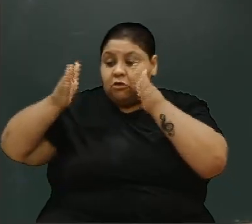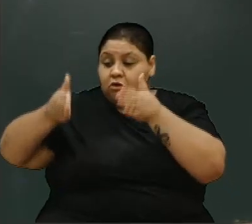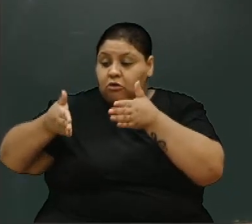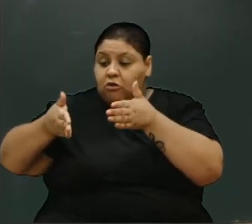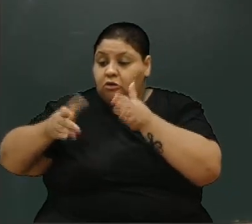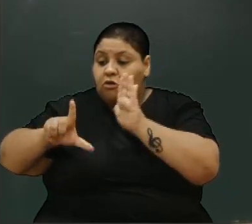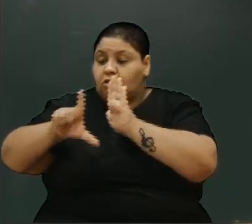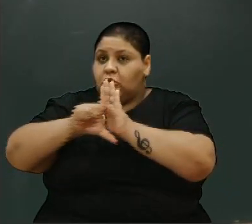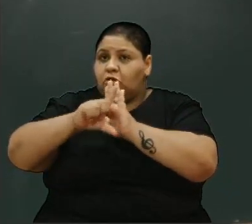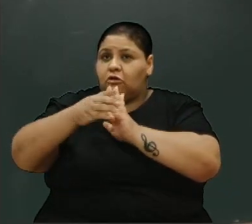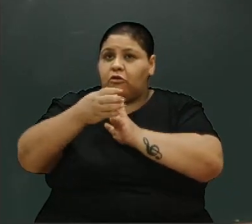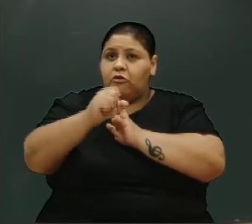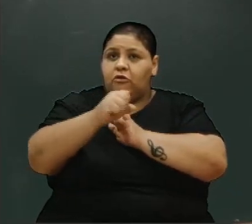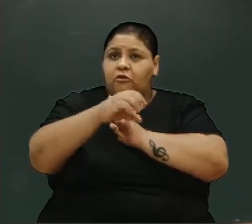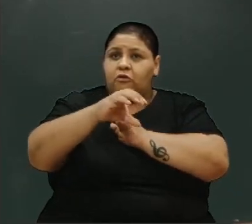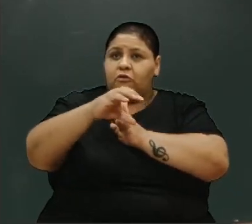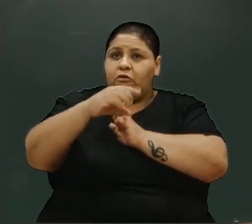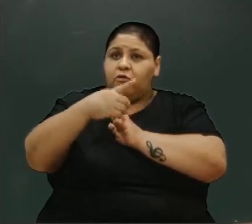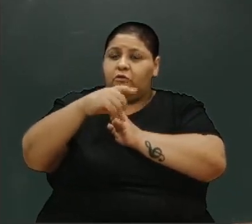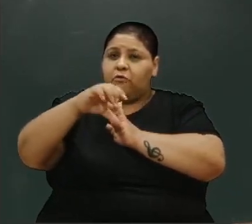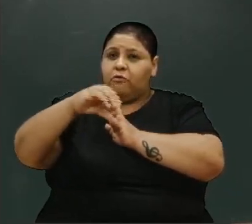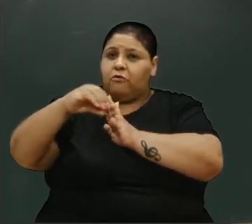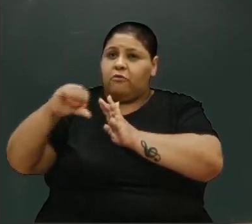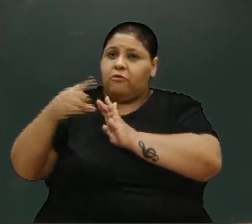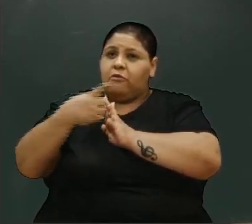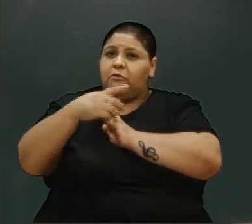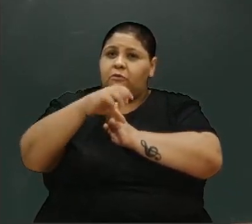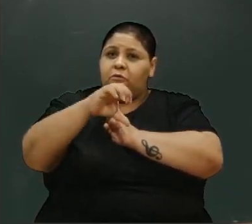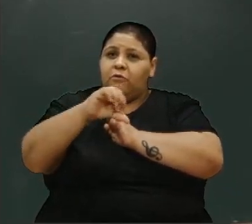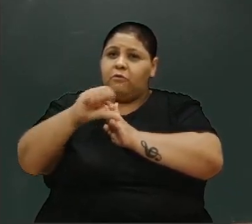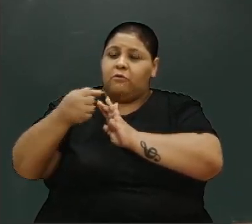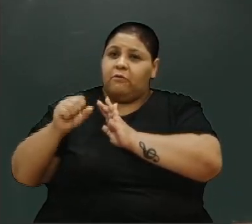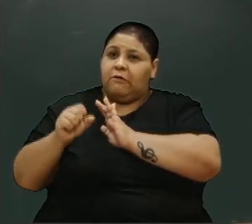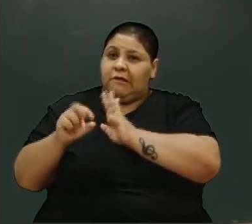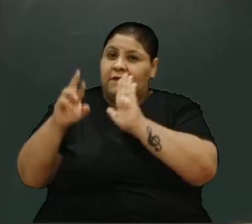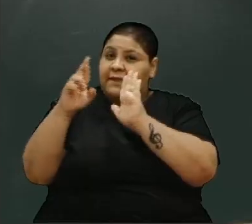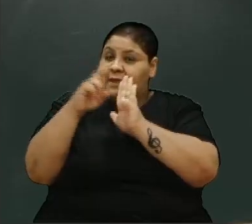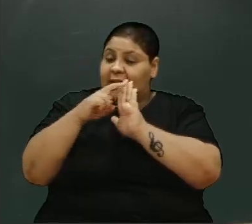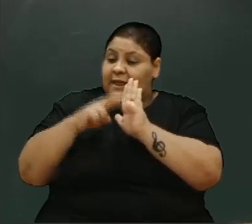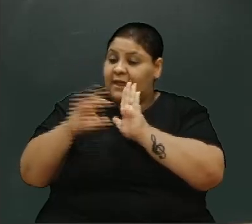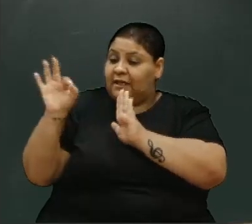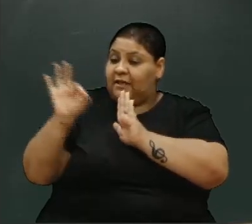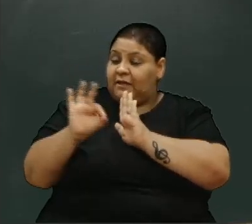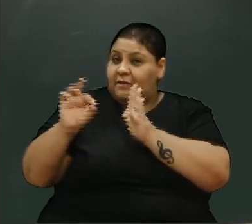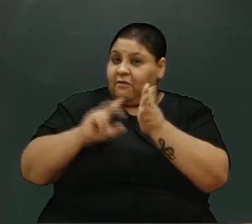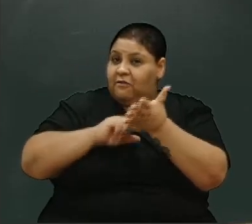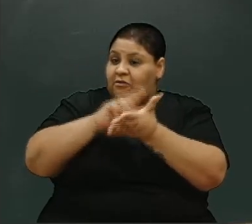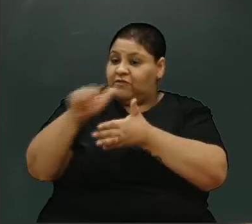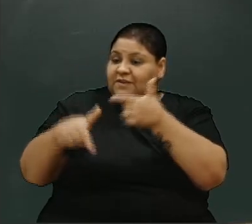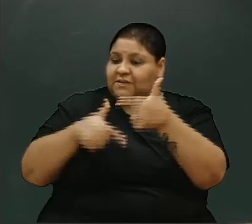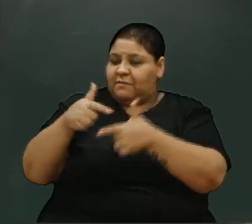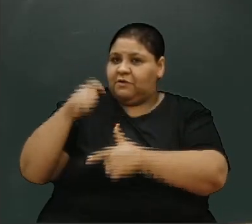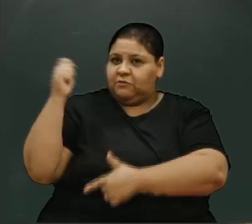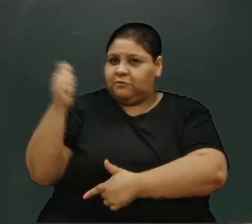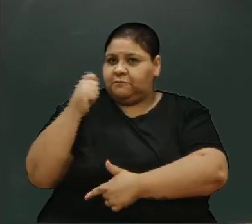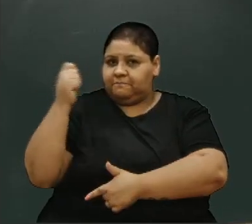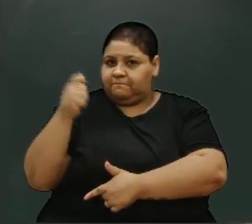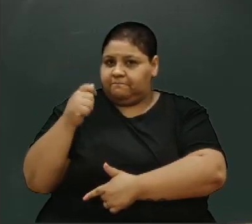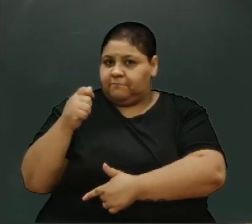da Lei 8.109 de 1985, que regra as taxas de diversos serviços do Rio Grande do Sul.